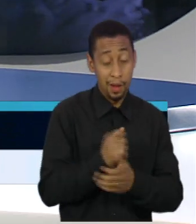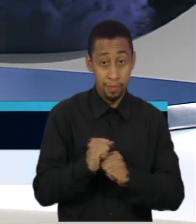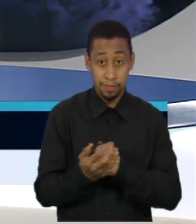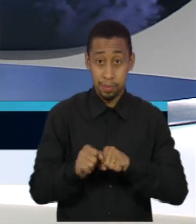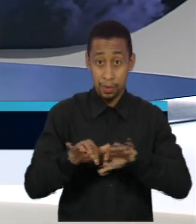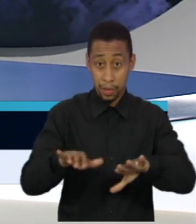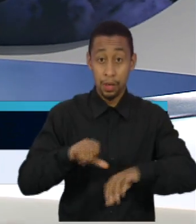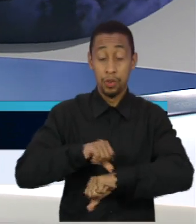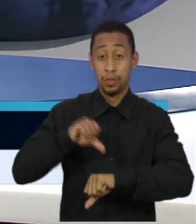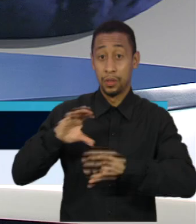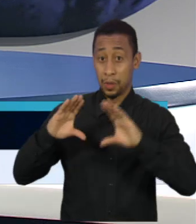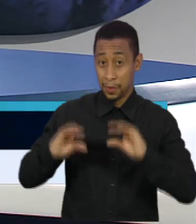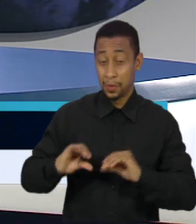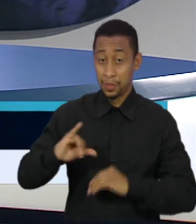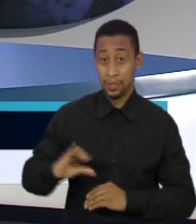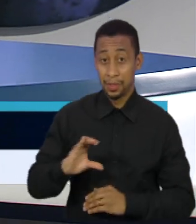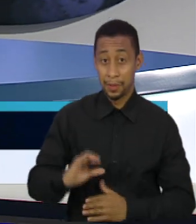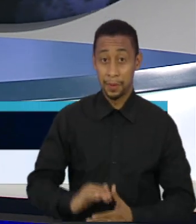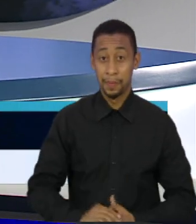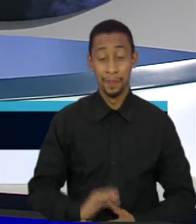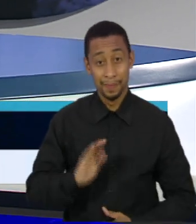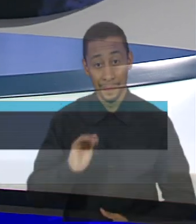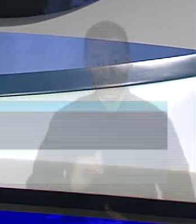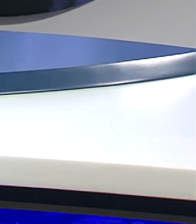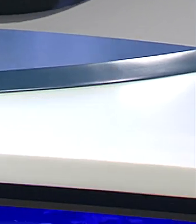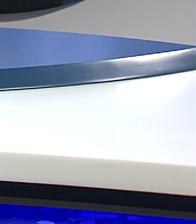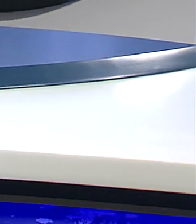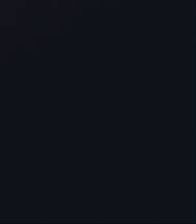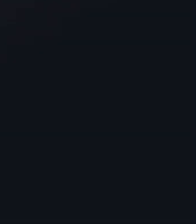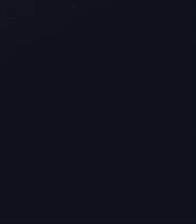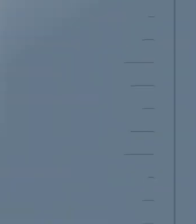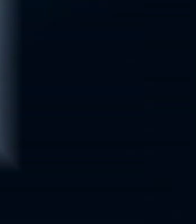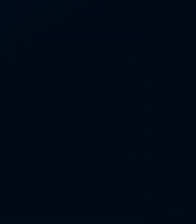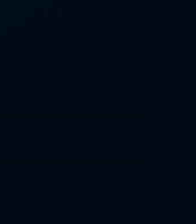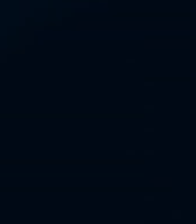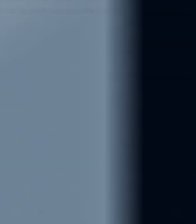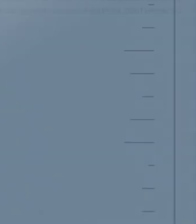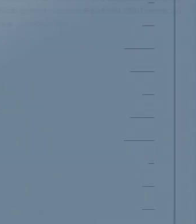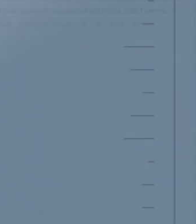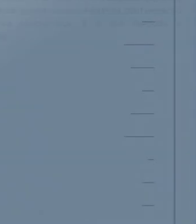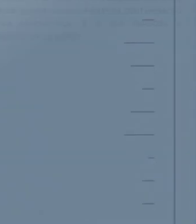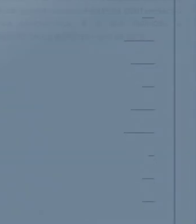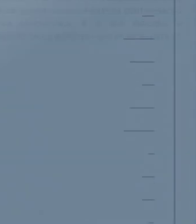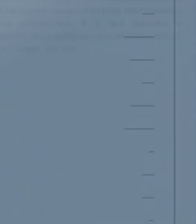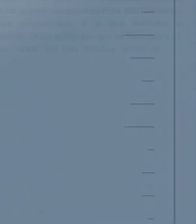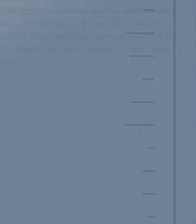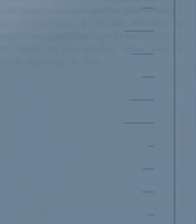O Jornal da Cultura vai ao ar às 9 da noite. Até já.